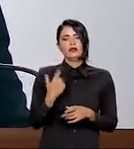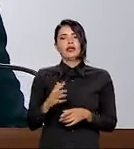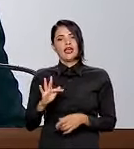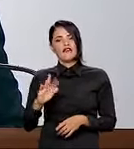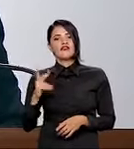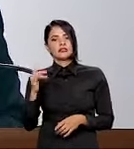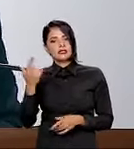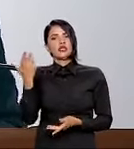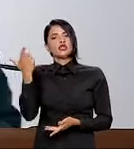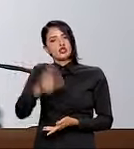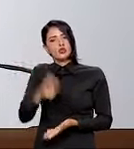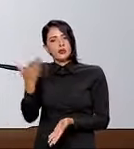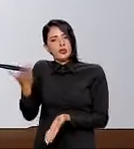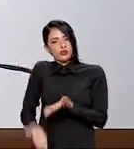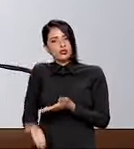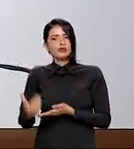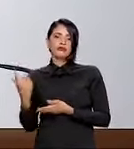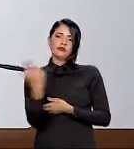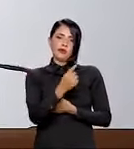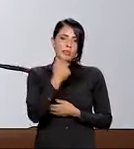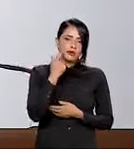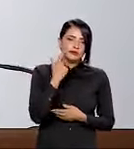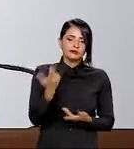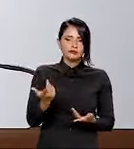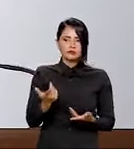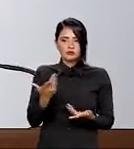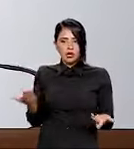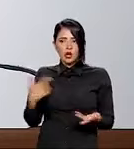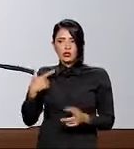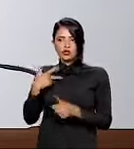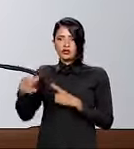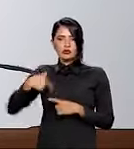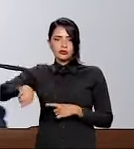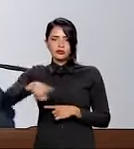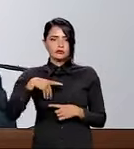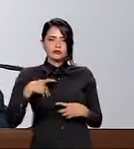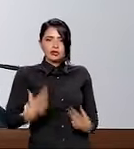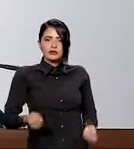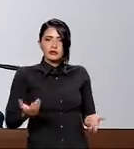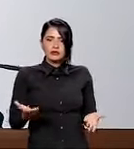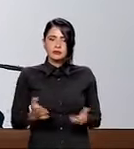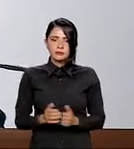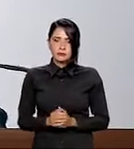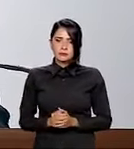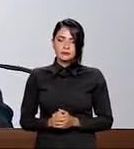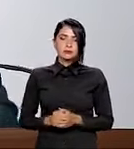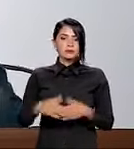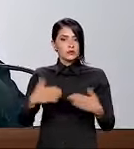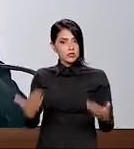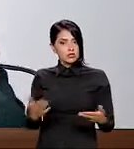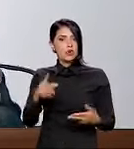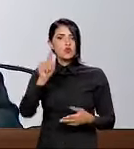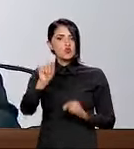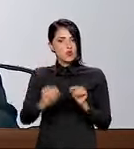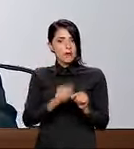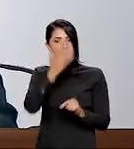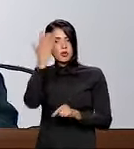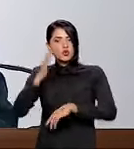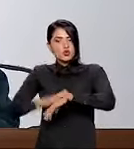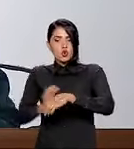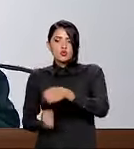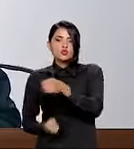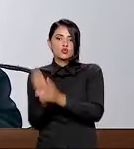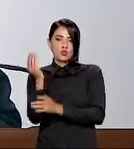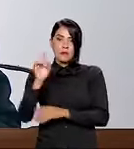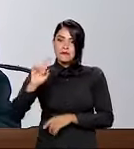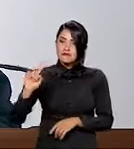Cardoso. Agora, quando nós ganhamos, tem gente que não quer assumir o resultado. Então, é o seguinte, quem constrói